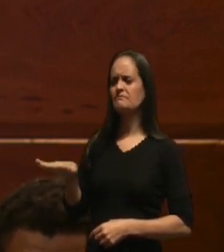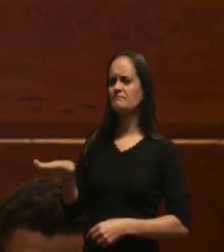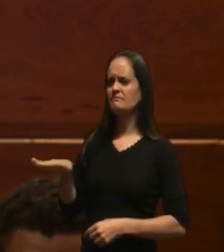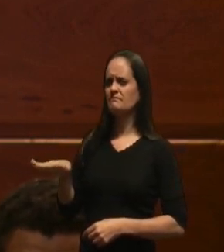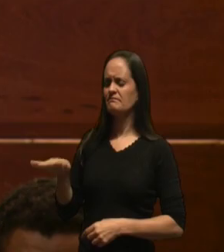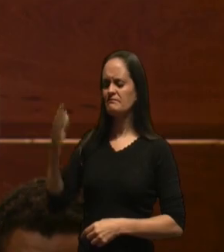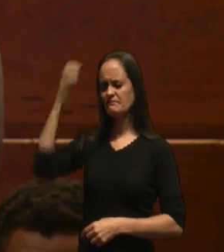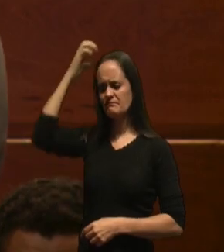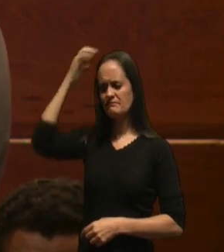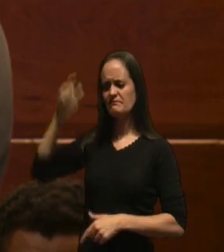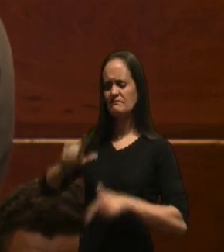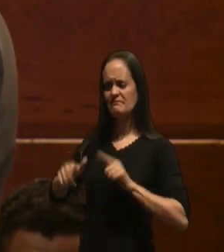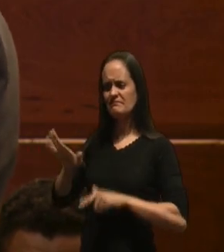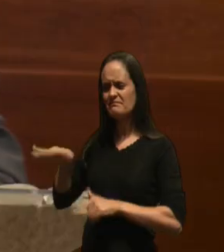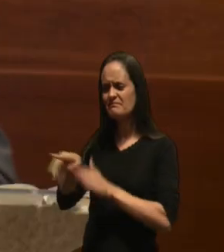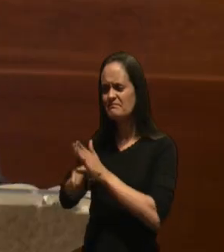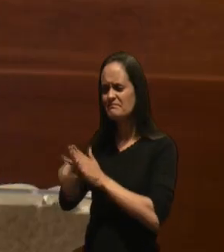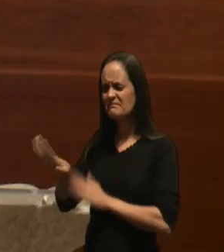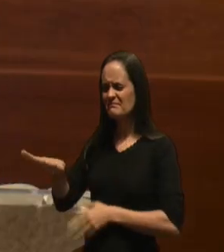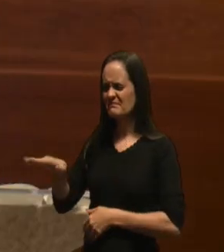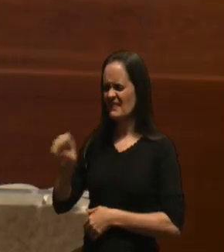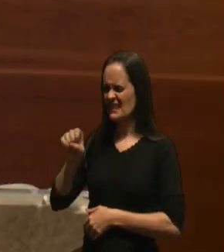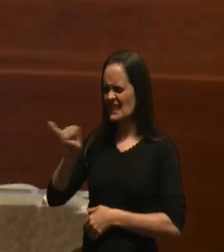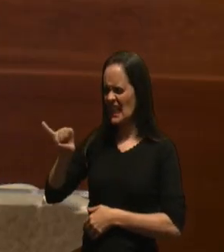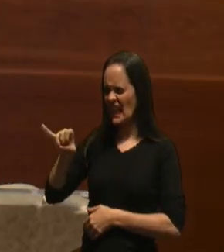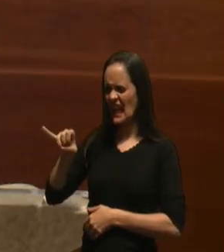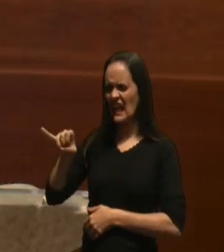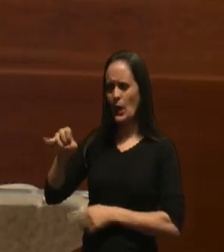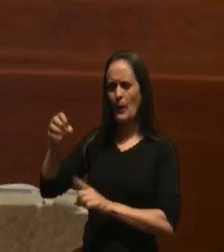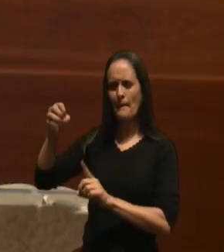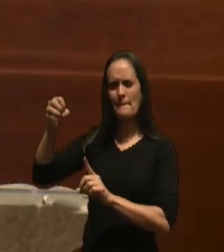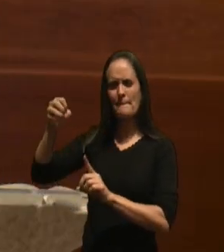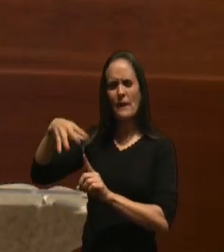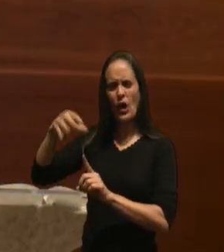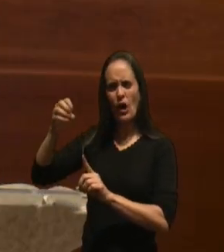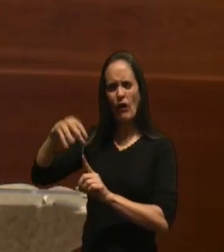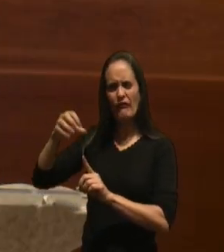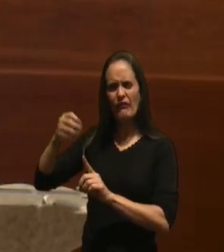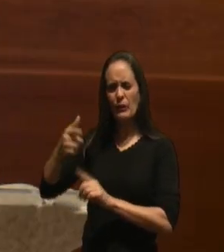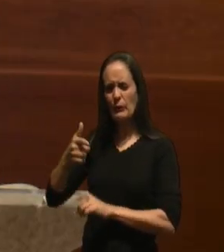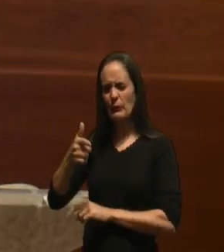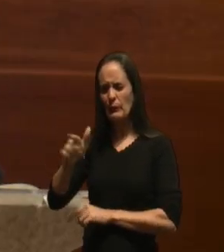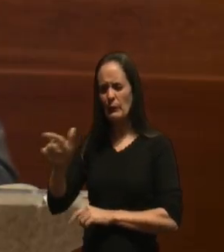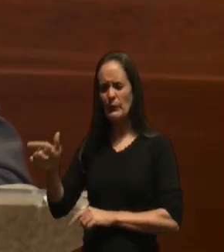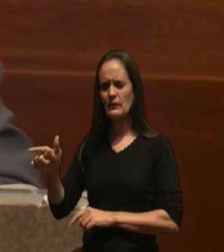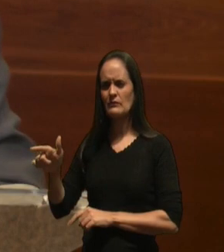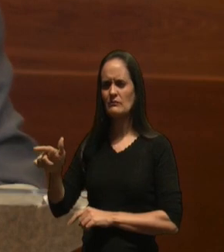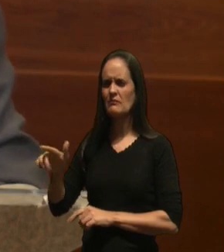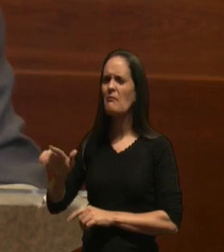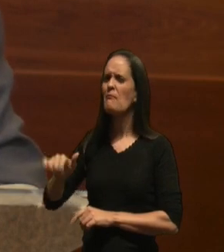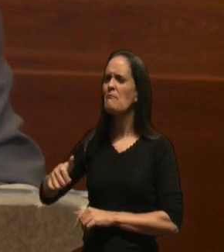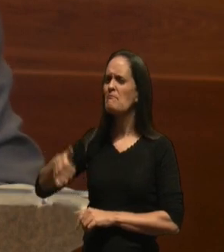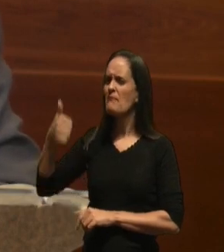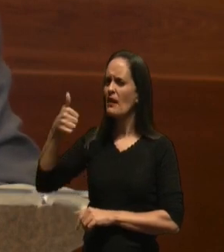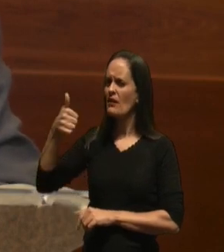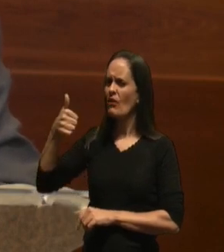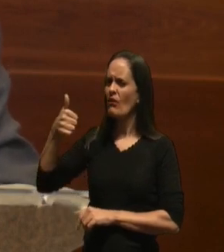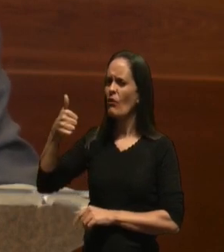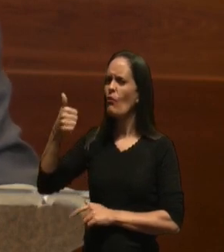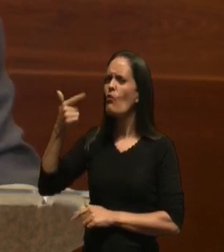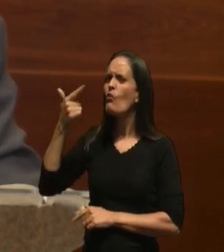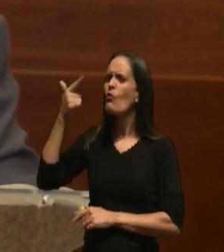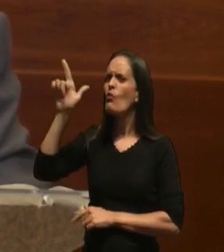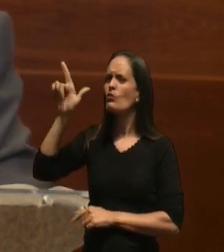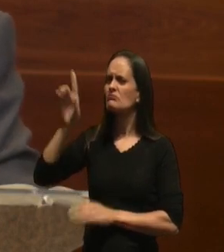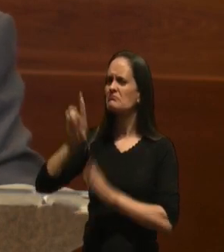não há por aqui algum profeta do Senhor? Será que não há mais alguém para nós consultarmos, não? Aí o